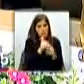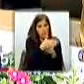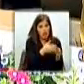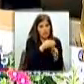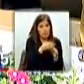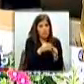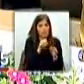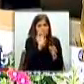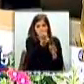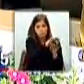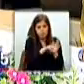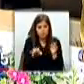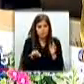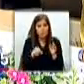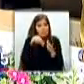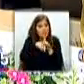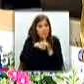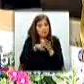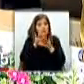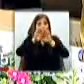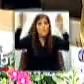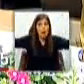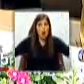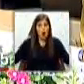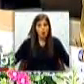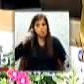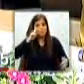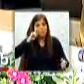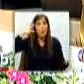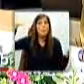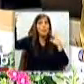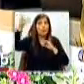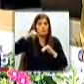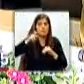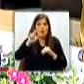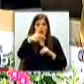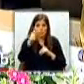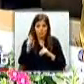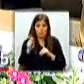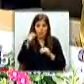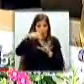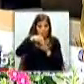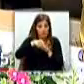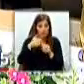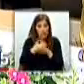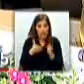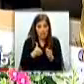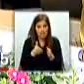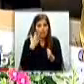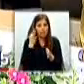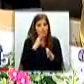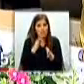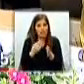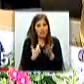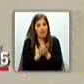maior, que vai proteger das agressões do ambiente de Marte. Dentro dessa caixinha vamos tentar obter as